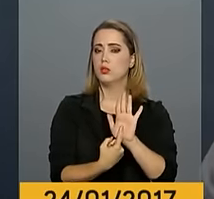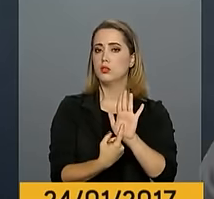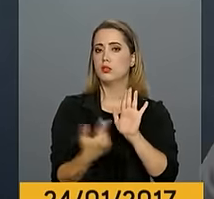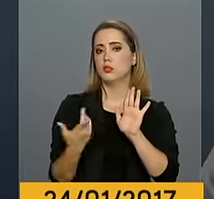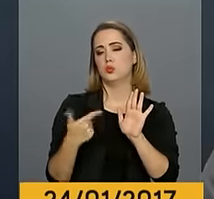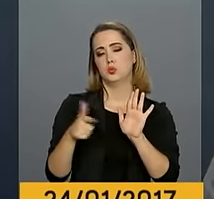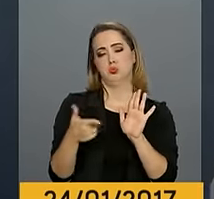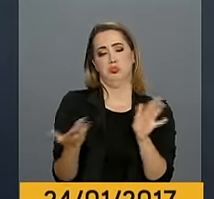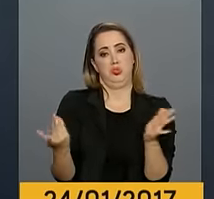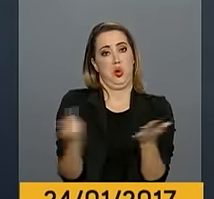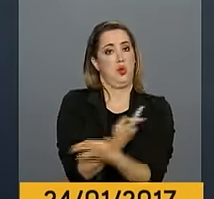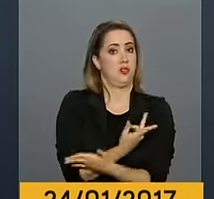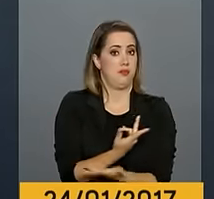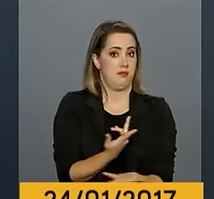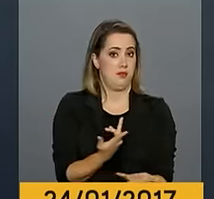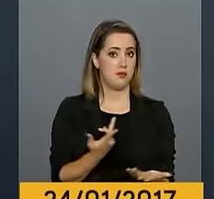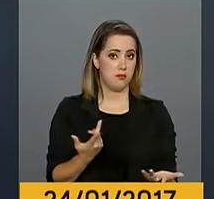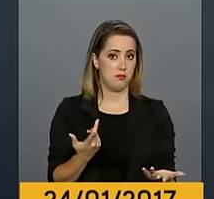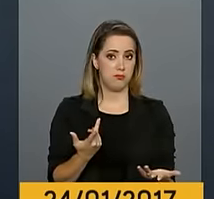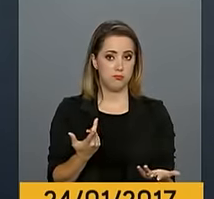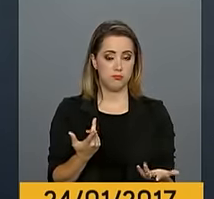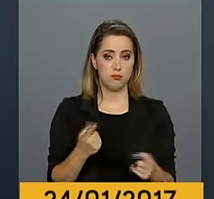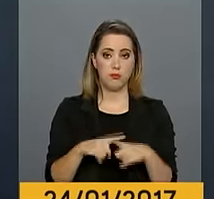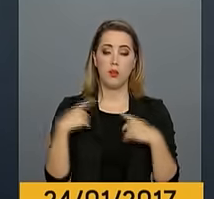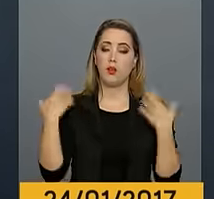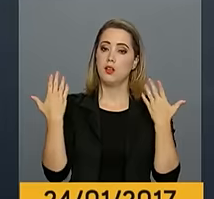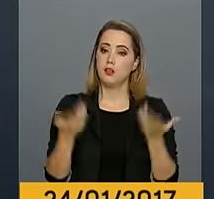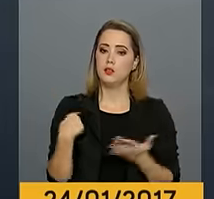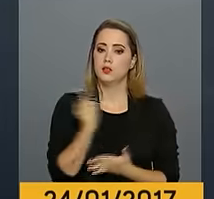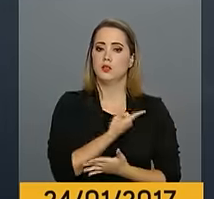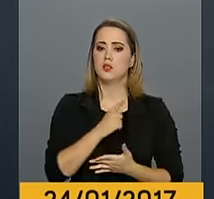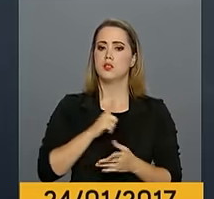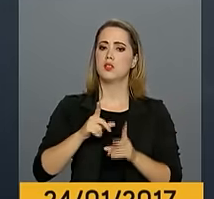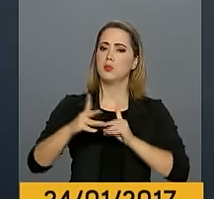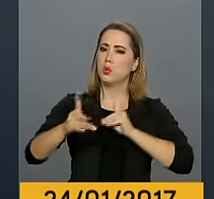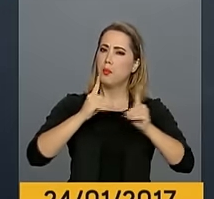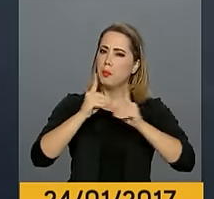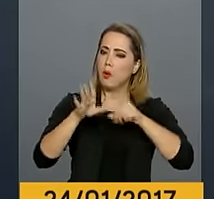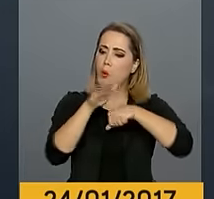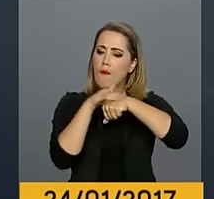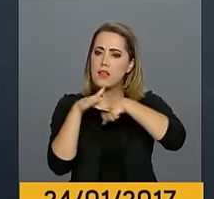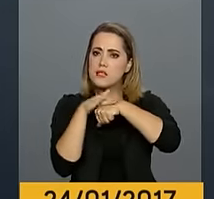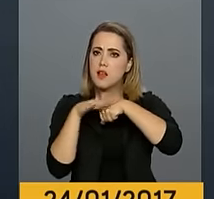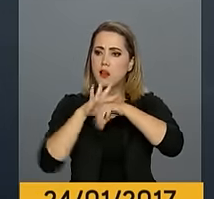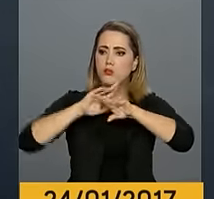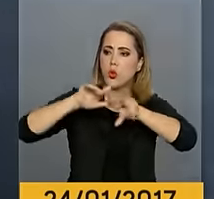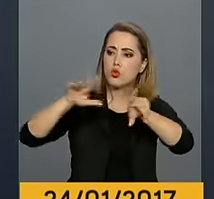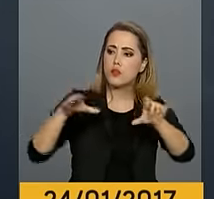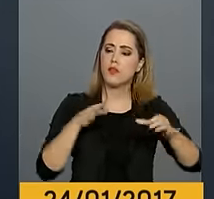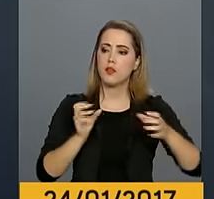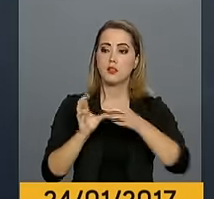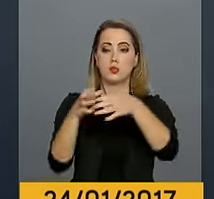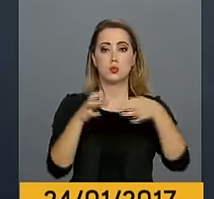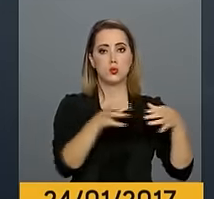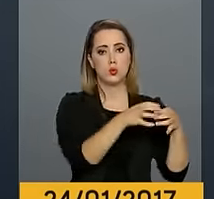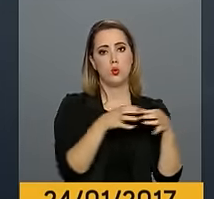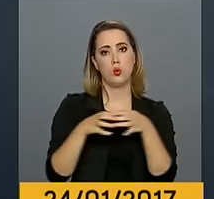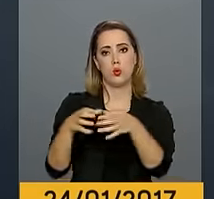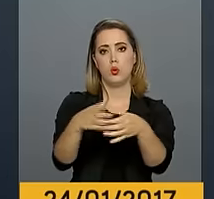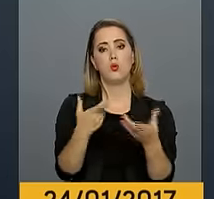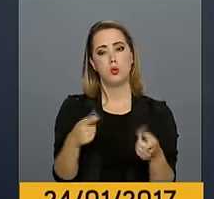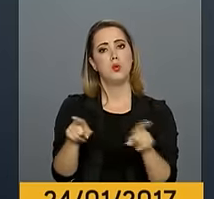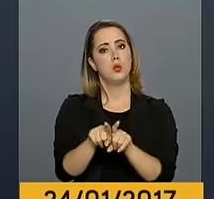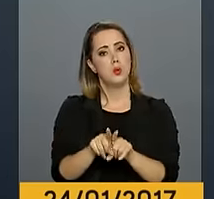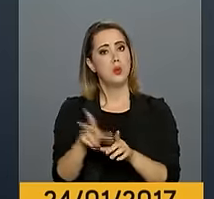vindo à luz, não é? Então, nós temos dialogado muito com muitos setores e, particularmente, com o setor de